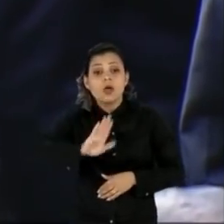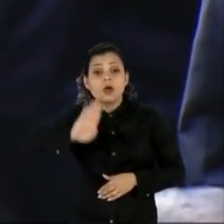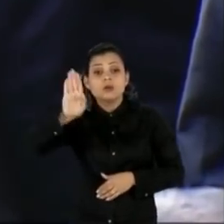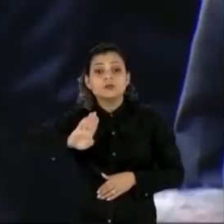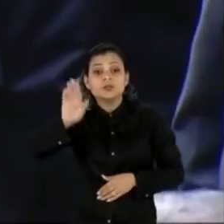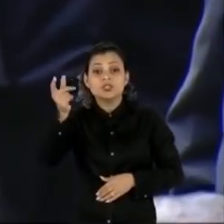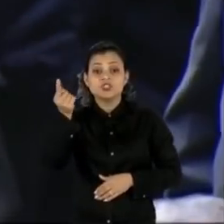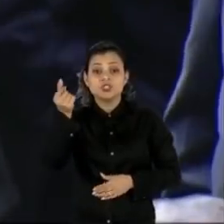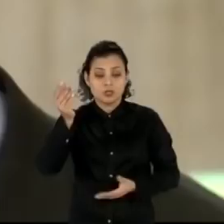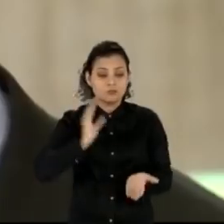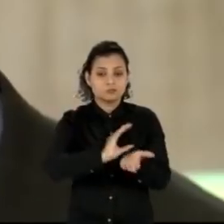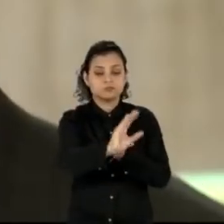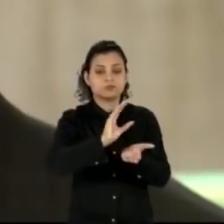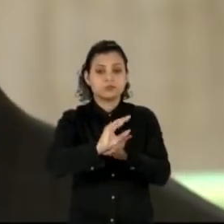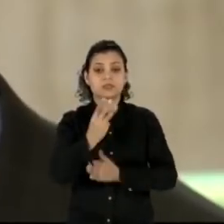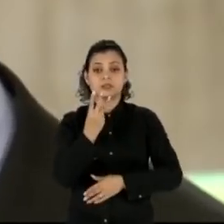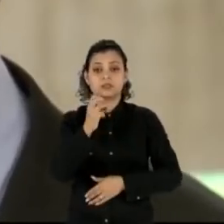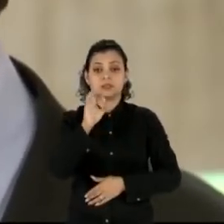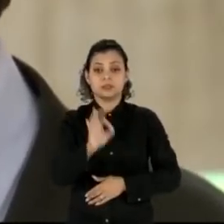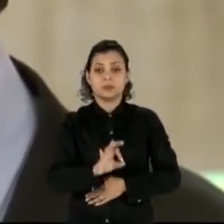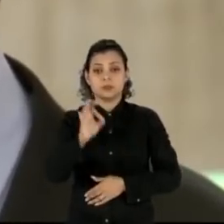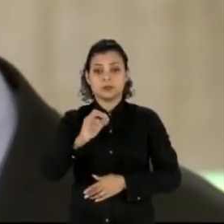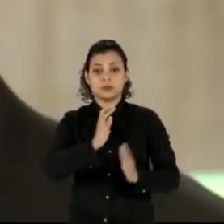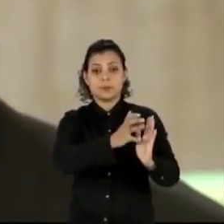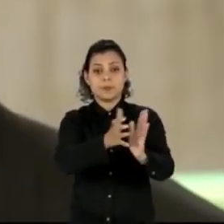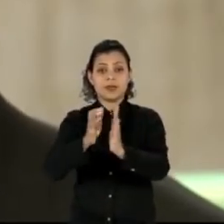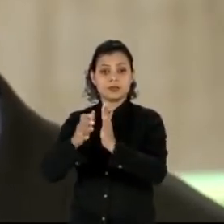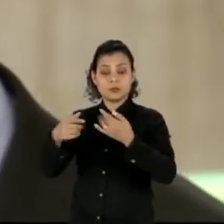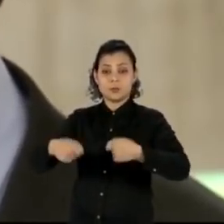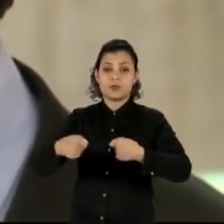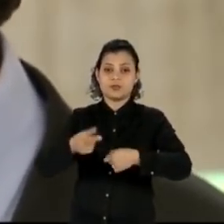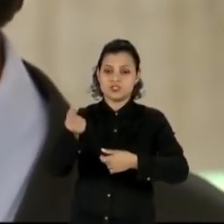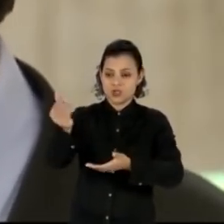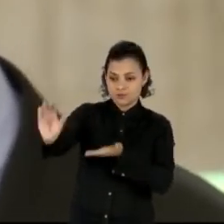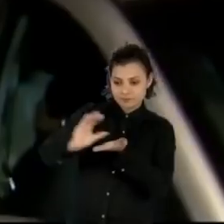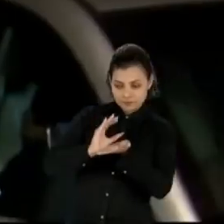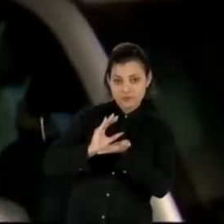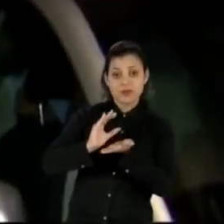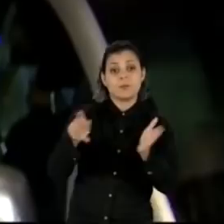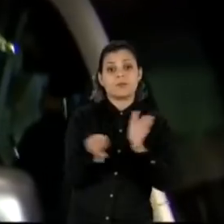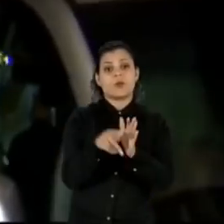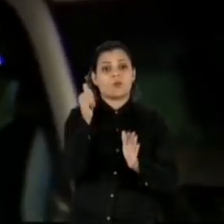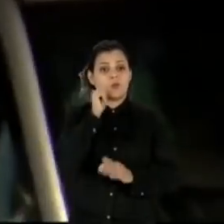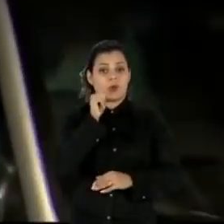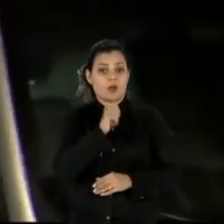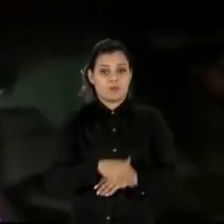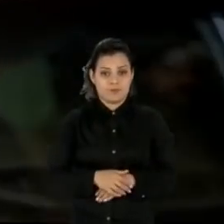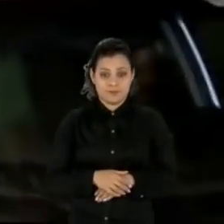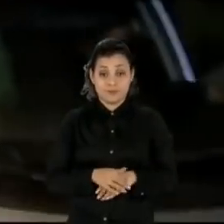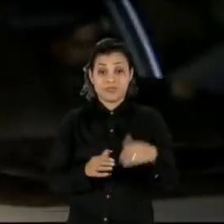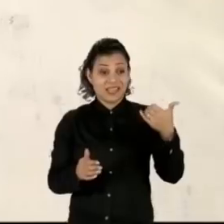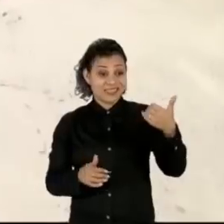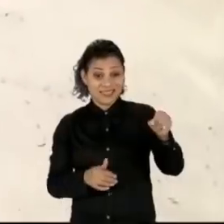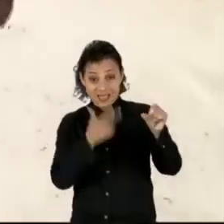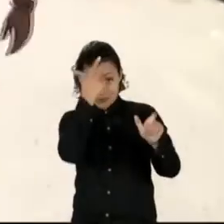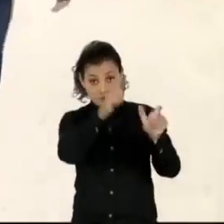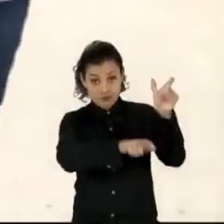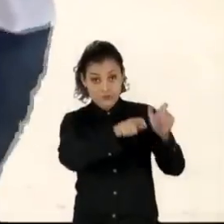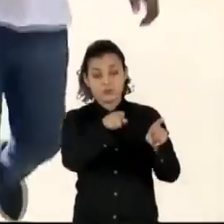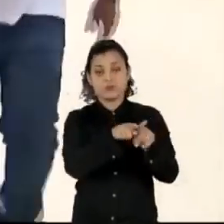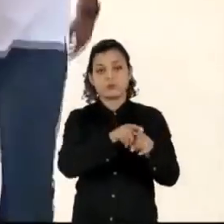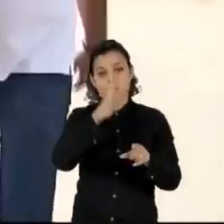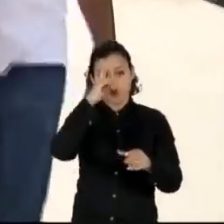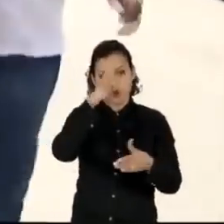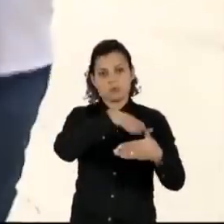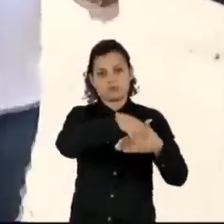para desviar a verba obrigatória de trinta por cento que os partidos precisavam destinar as mulheres entre os outros 10 indiciados a dono de